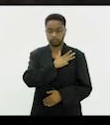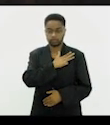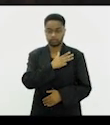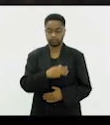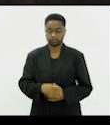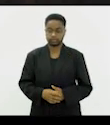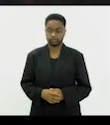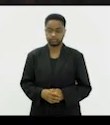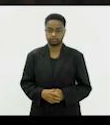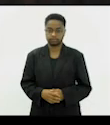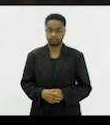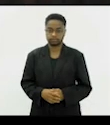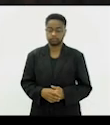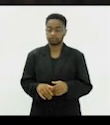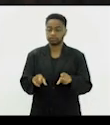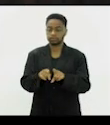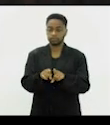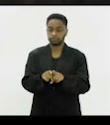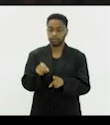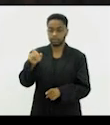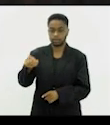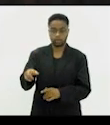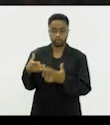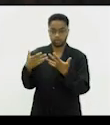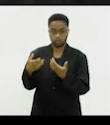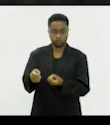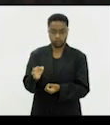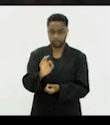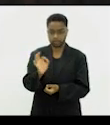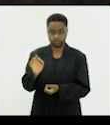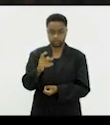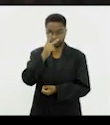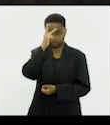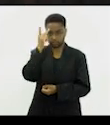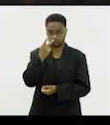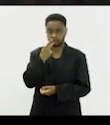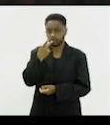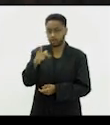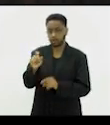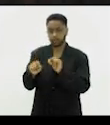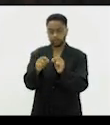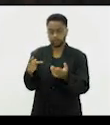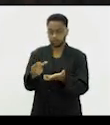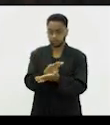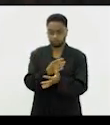E também não admite que alguém diga a ele o que está acontecendo.